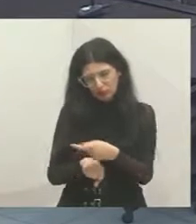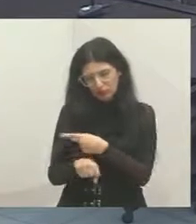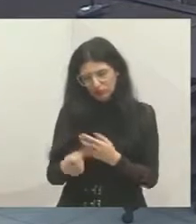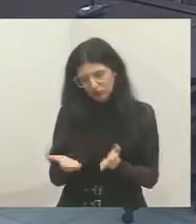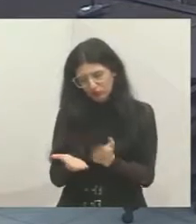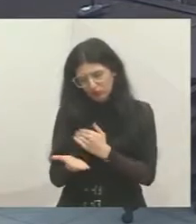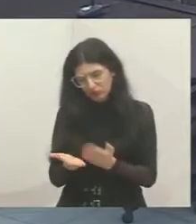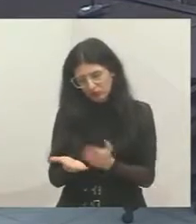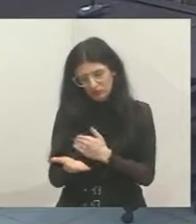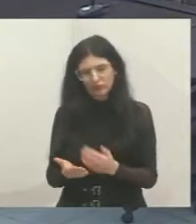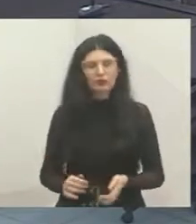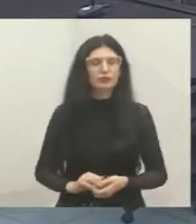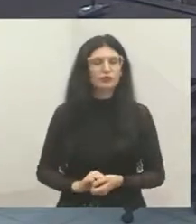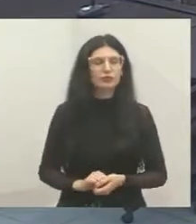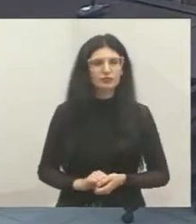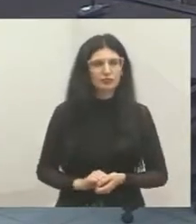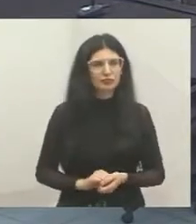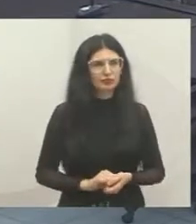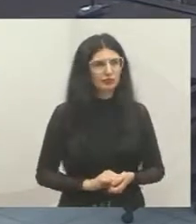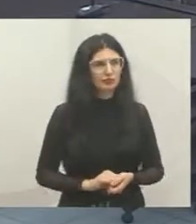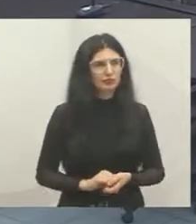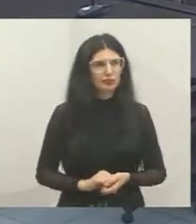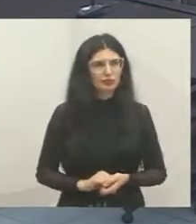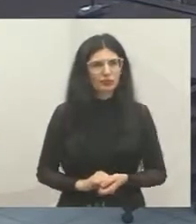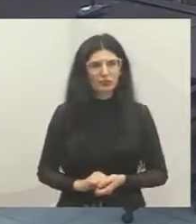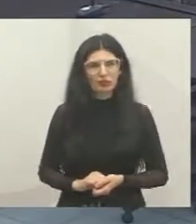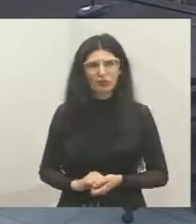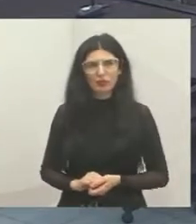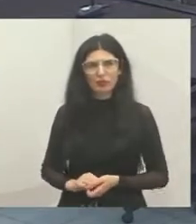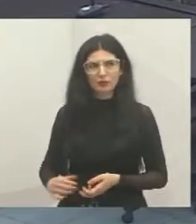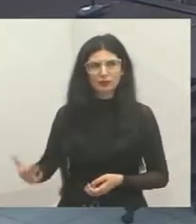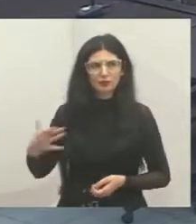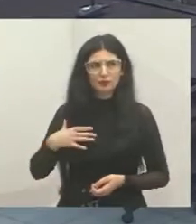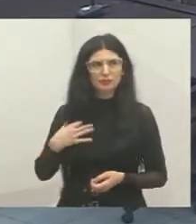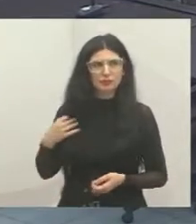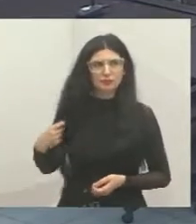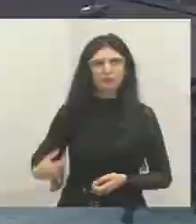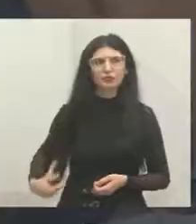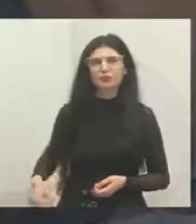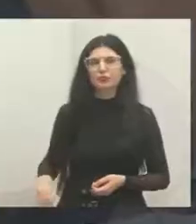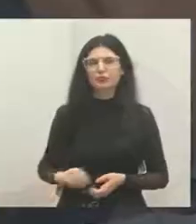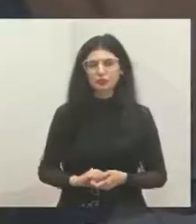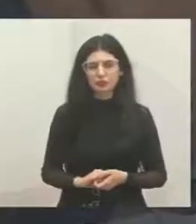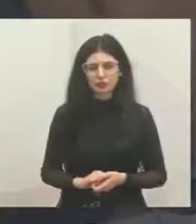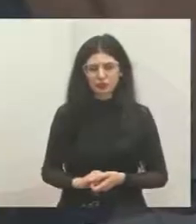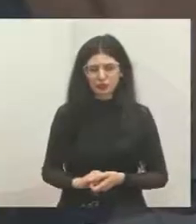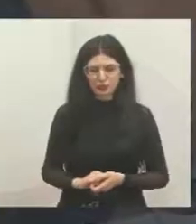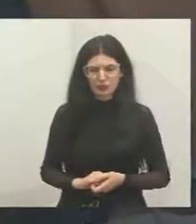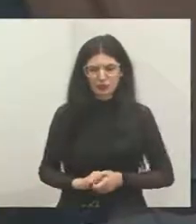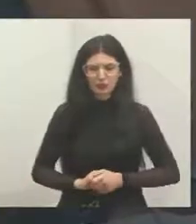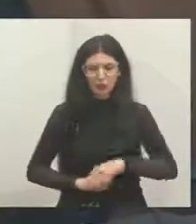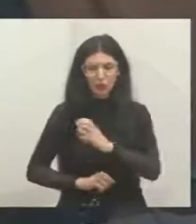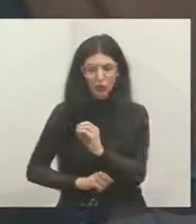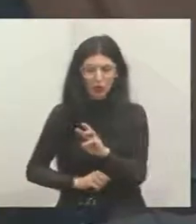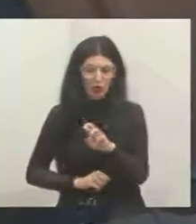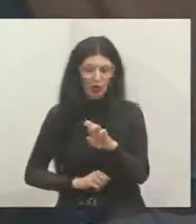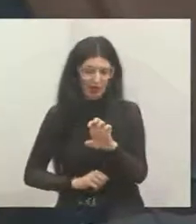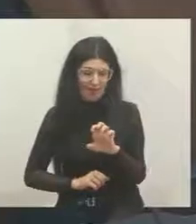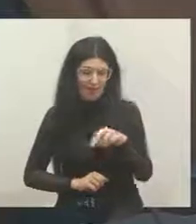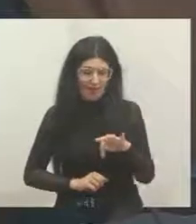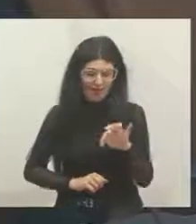Mais uma. Acho que é essa daí. Aqui é 9. Tem receita patrimonial aí? Receita corrente. Isso, essa aí. Tá.